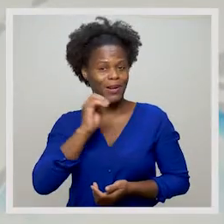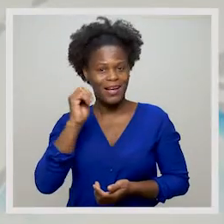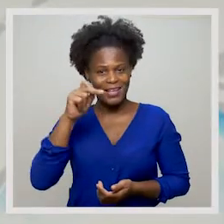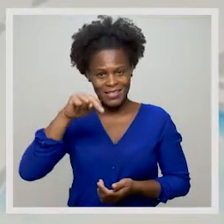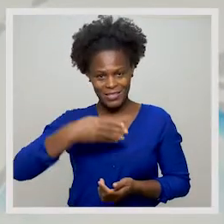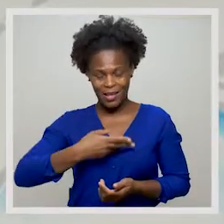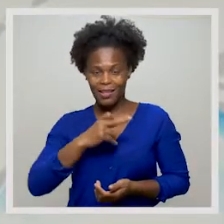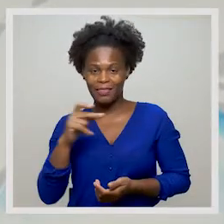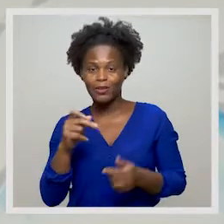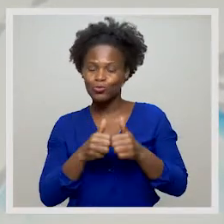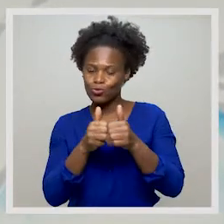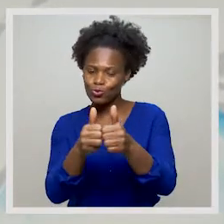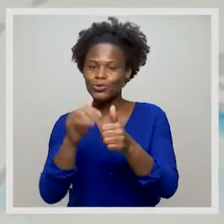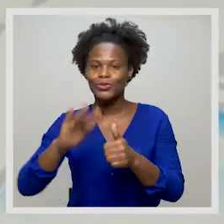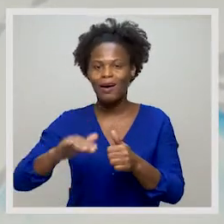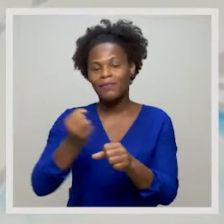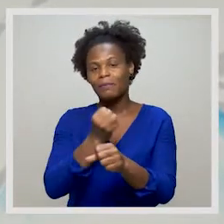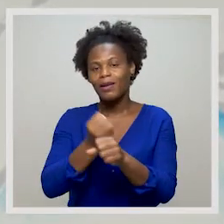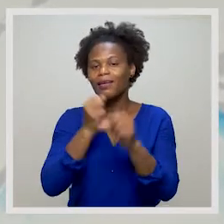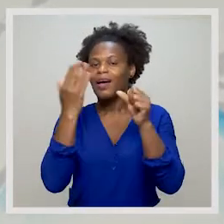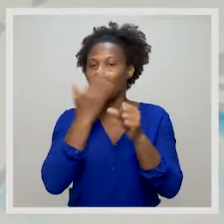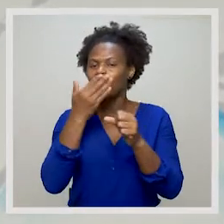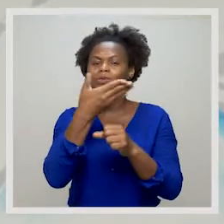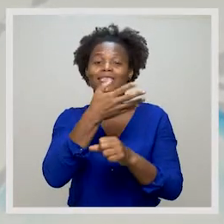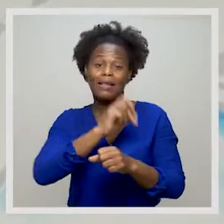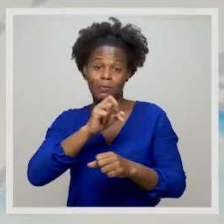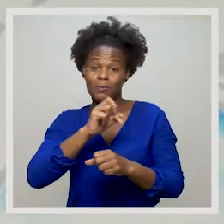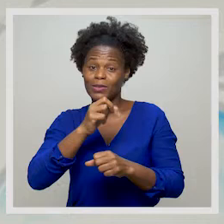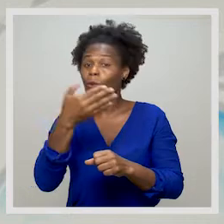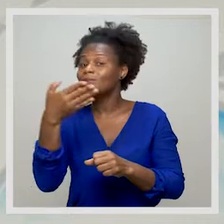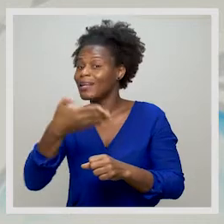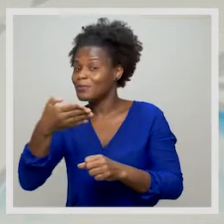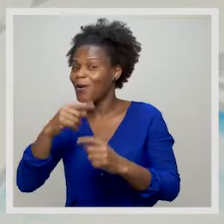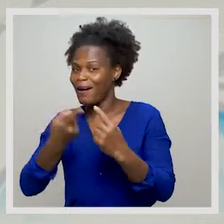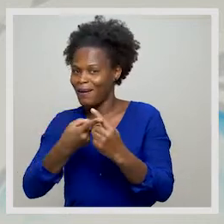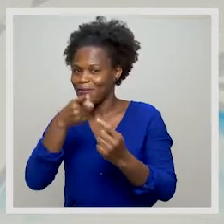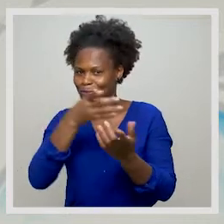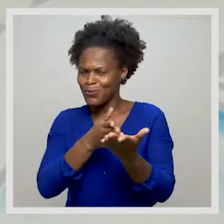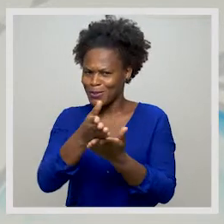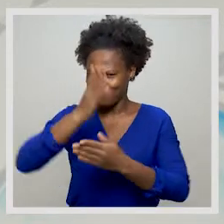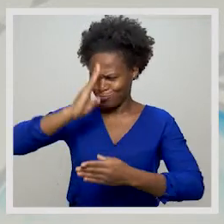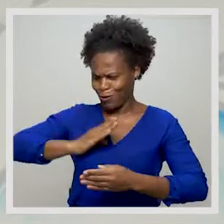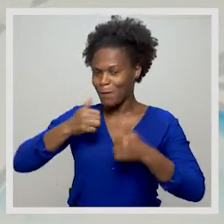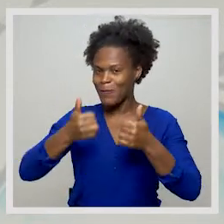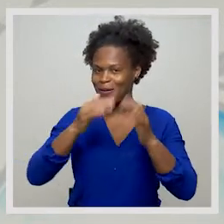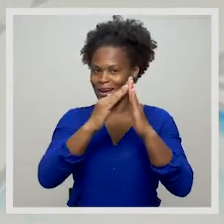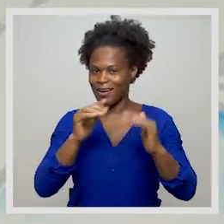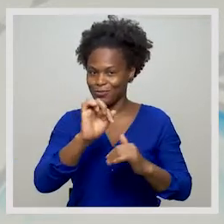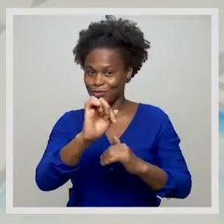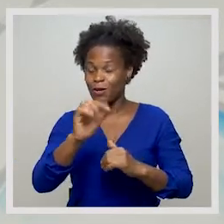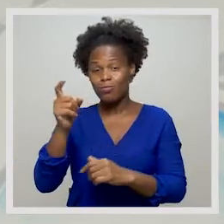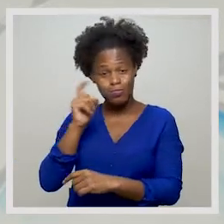Sandra Pinto e estamos juntos a trabalhar os conteúdos do 7º ano. Continua sendo bom soldado ali em